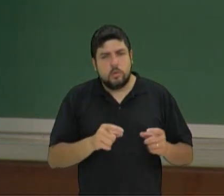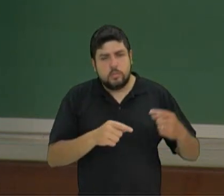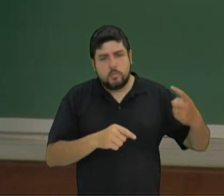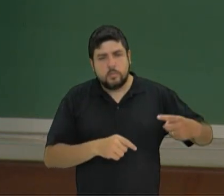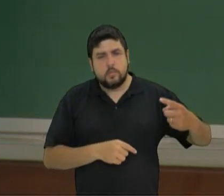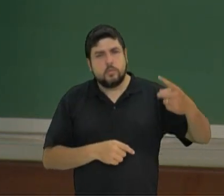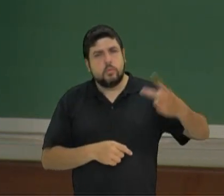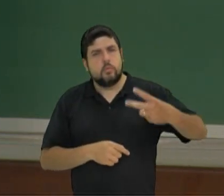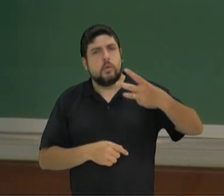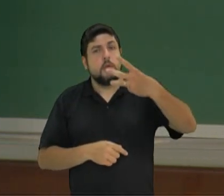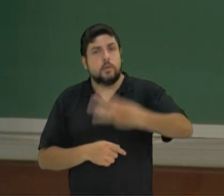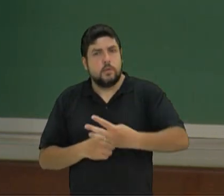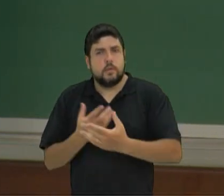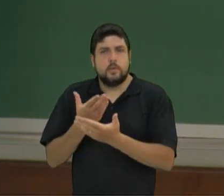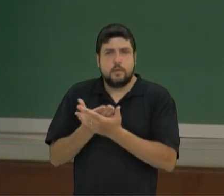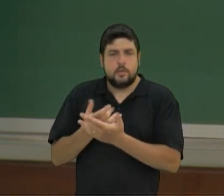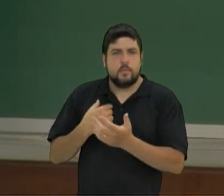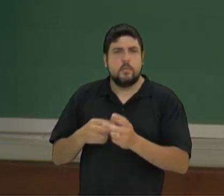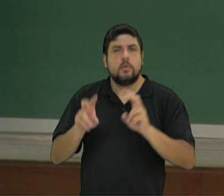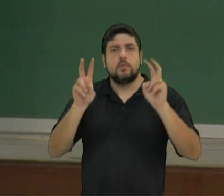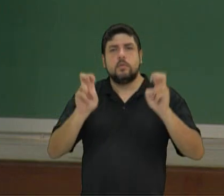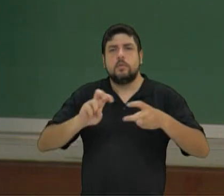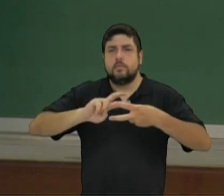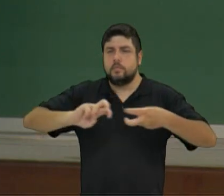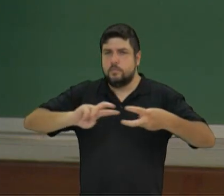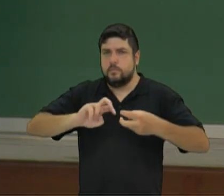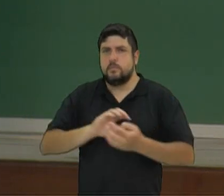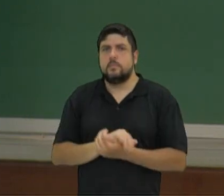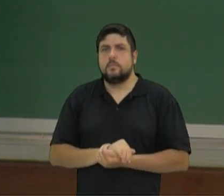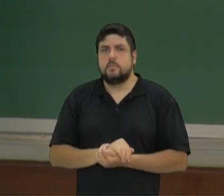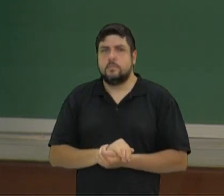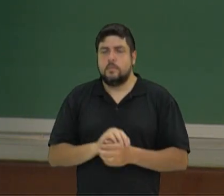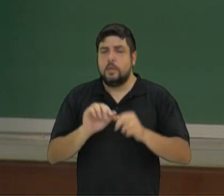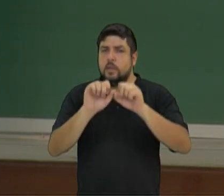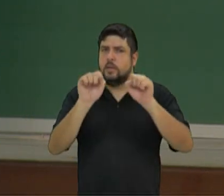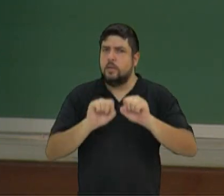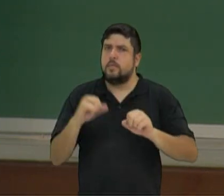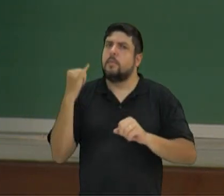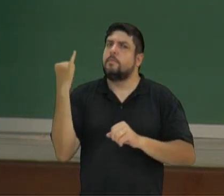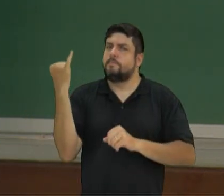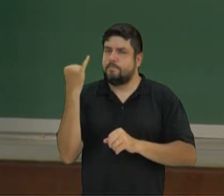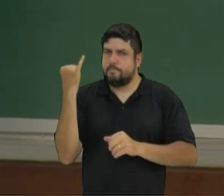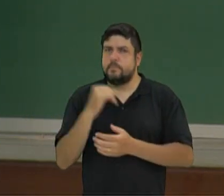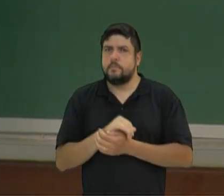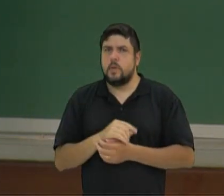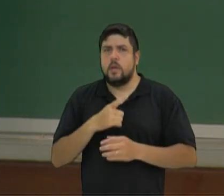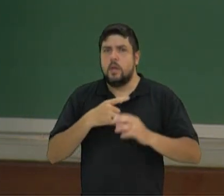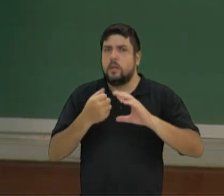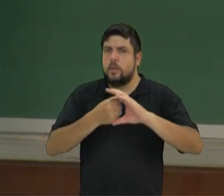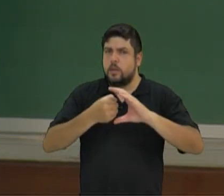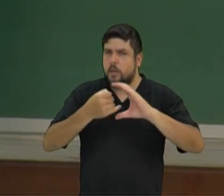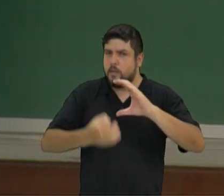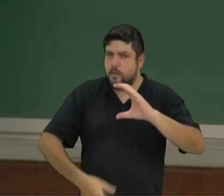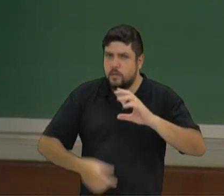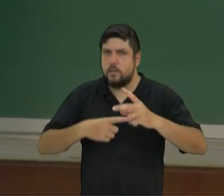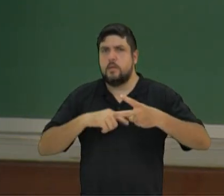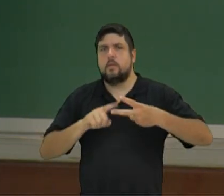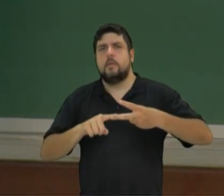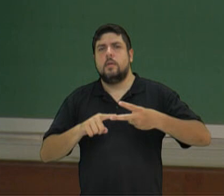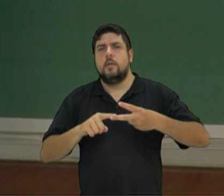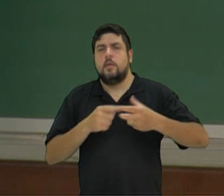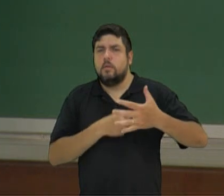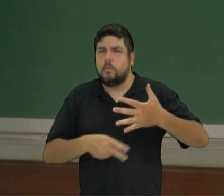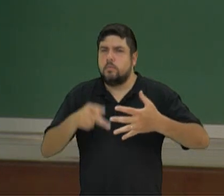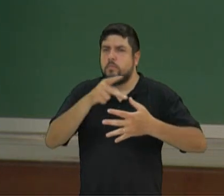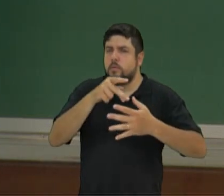terceira aula sobre o sistema muscular. Esses sistemas são muito importantes. Tem características, tem